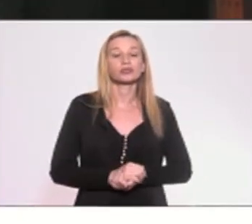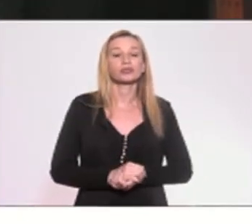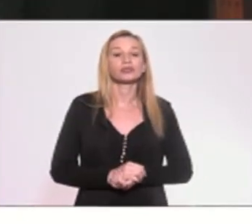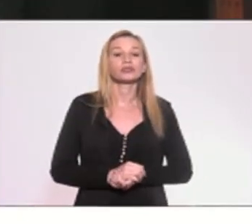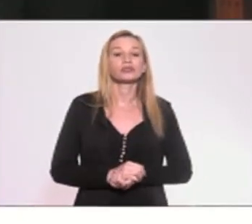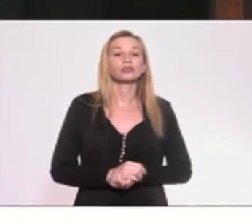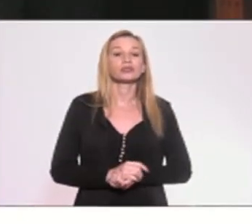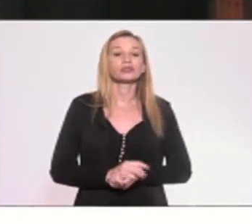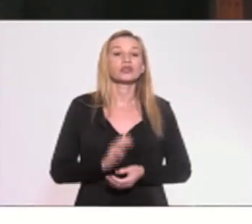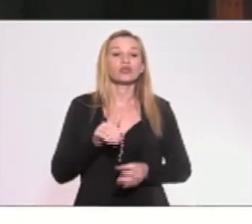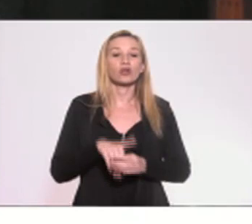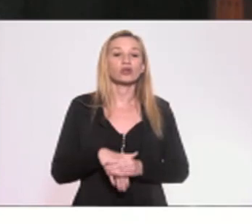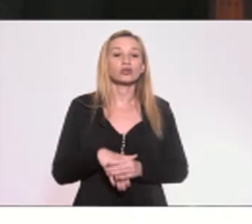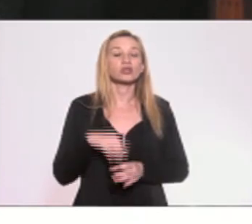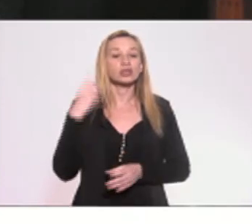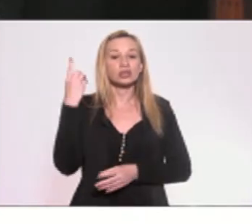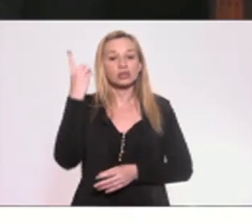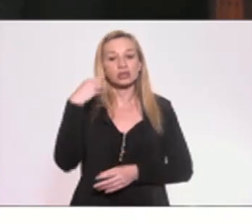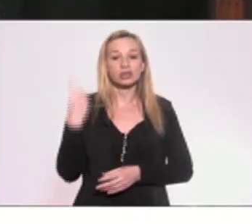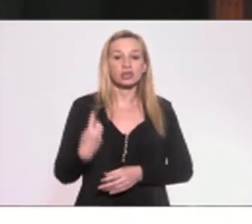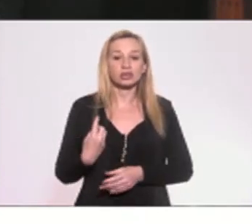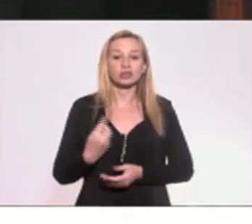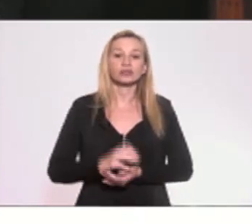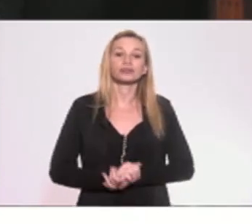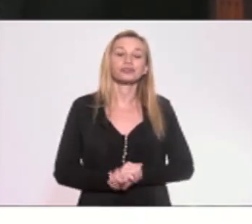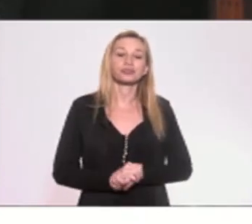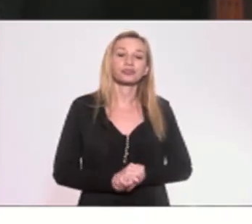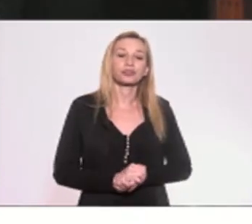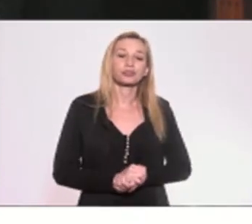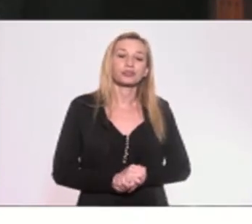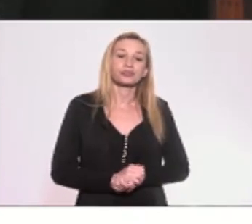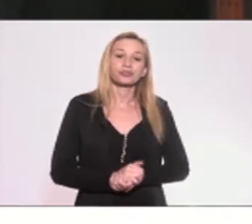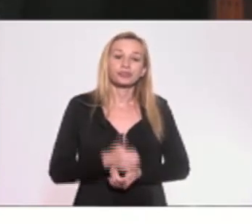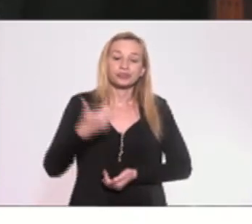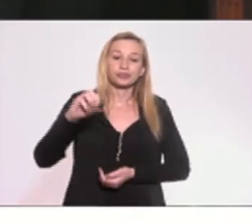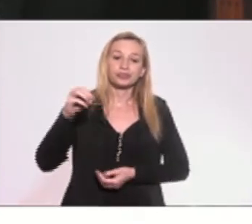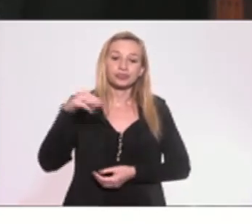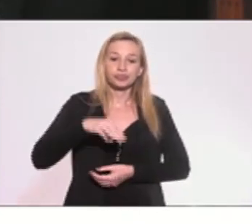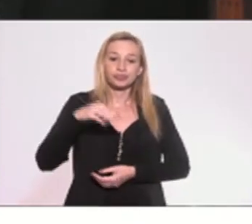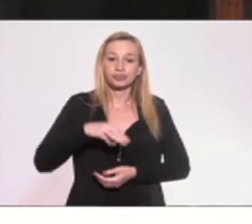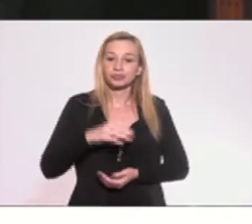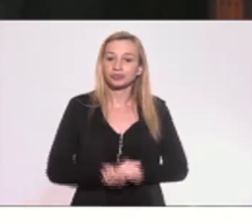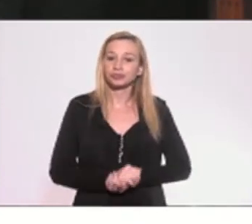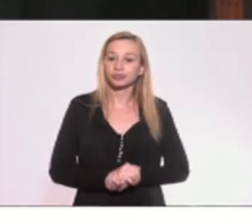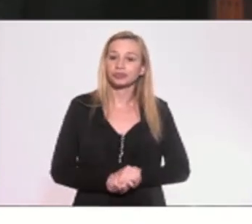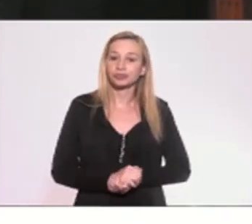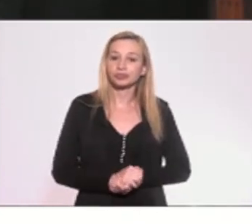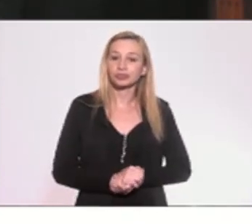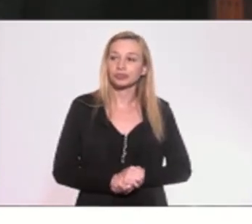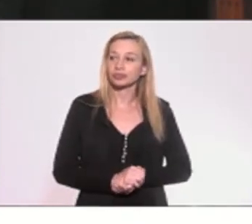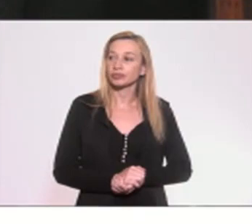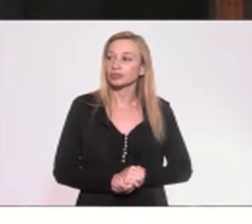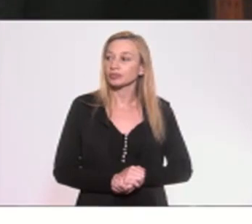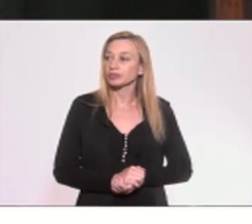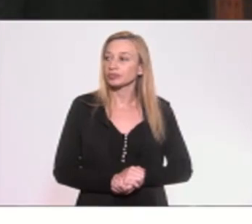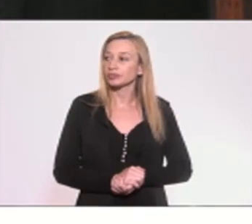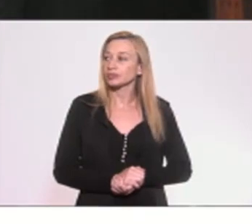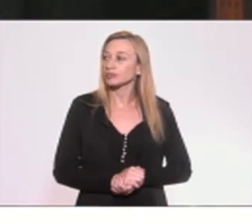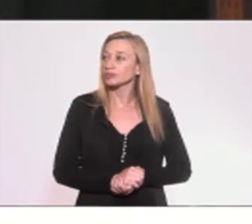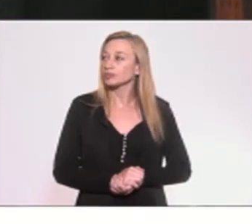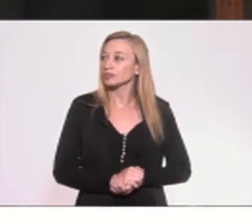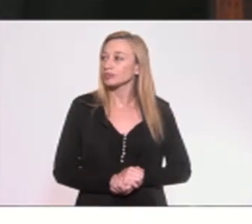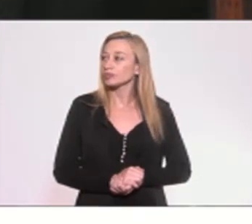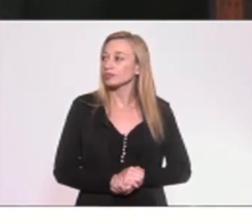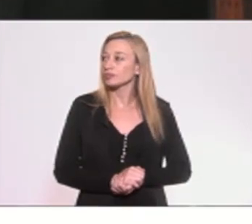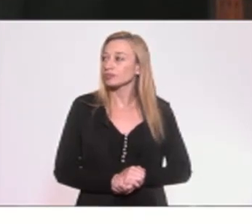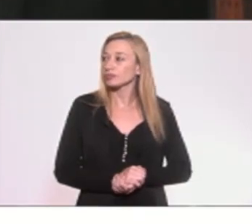declaração de voto, deputada Dani Monteiro. Vossa Excelência dispõe de 3 minutos, se precisar de mais alguns, pode usar, porque os novos